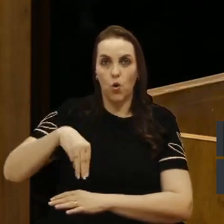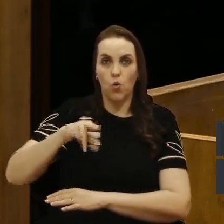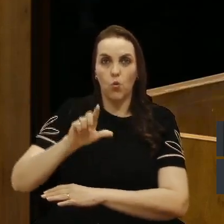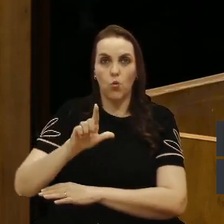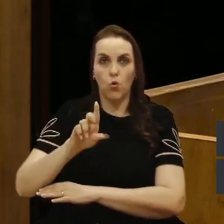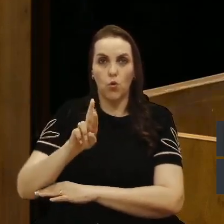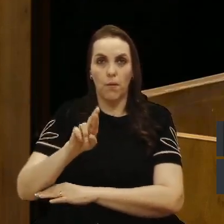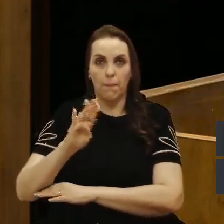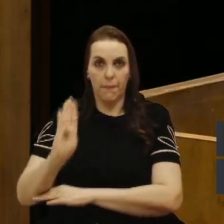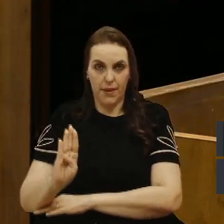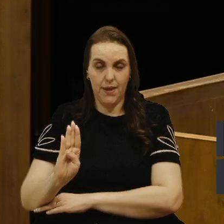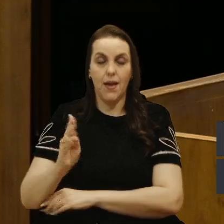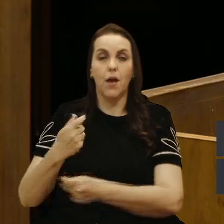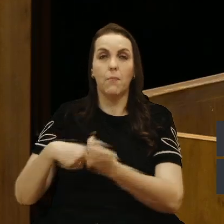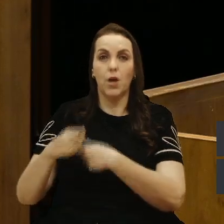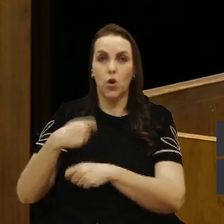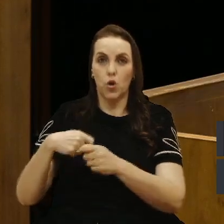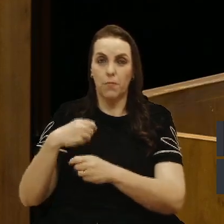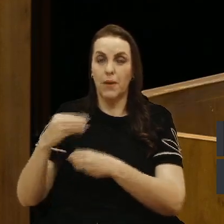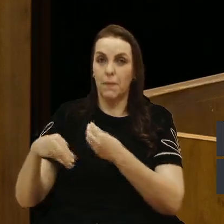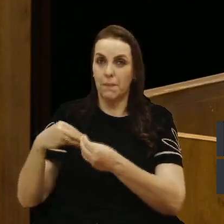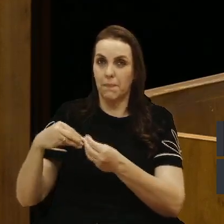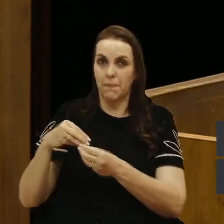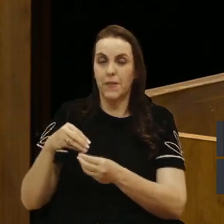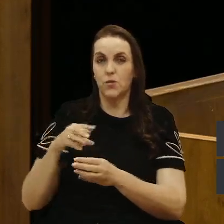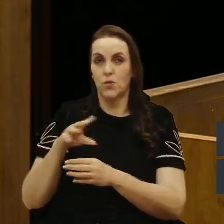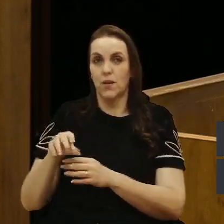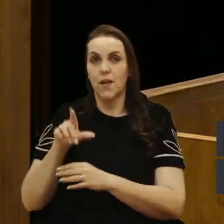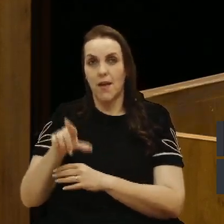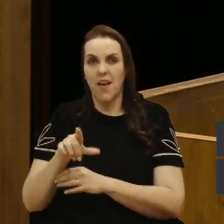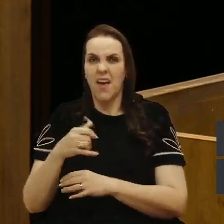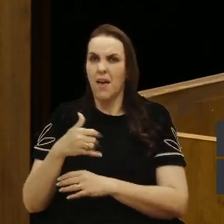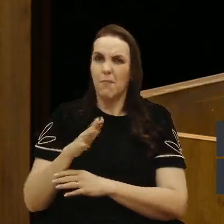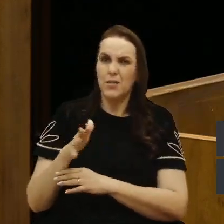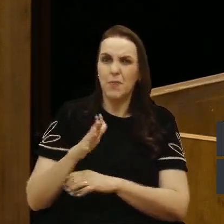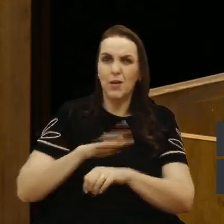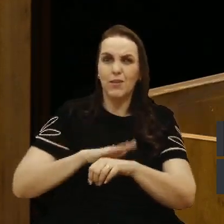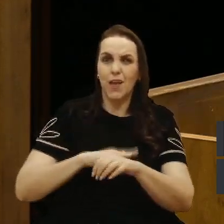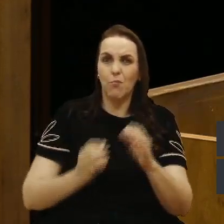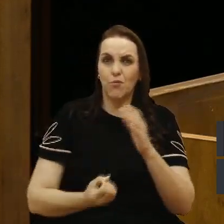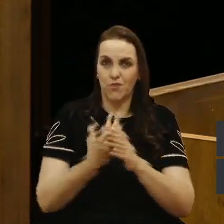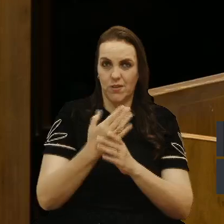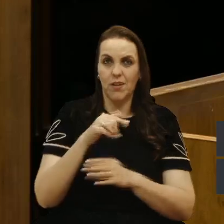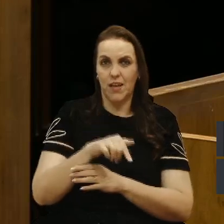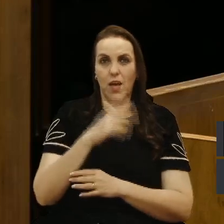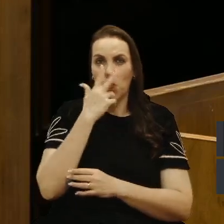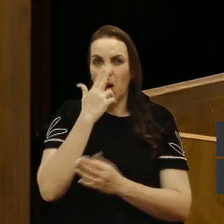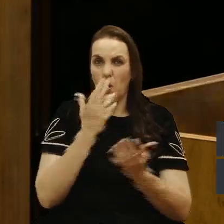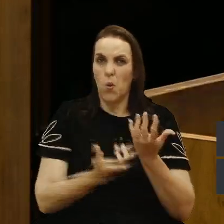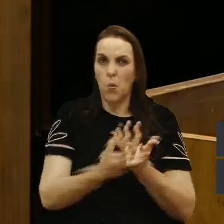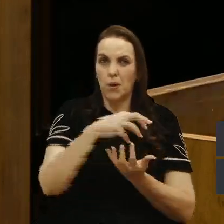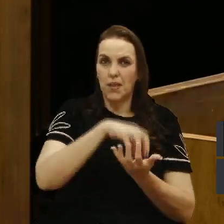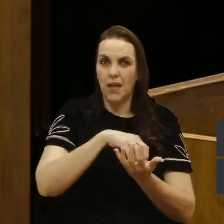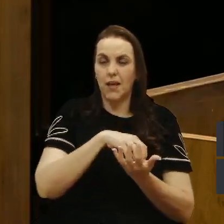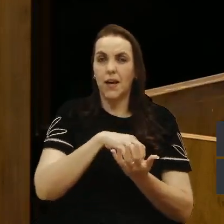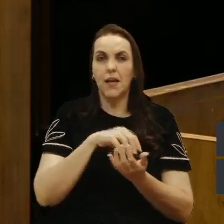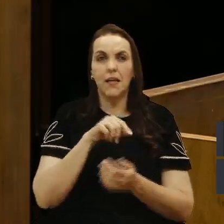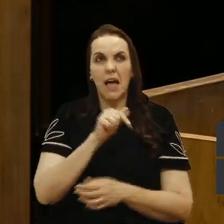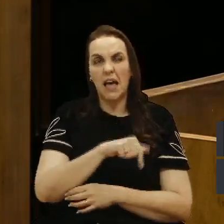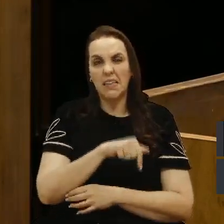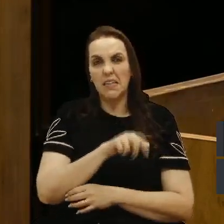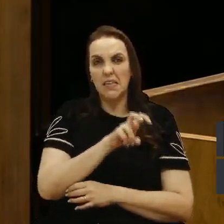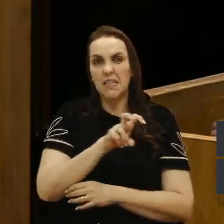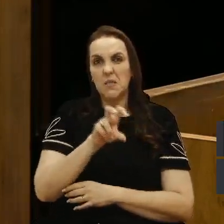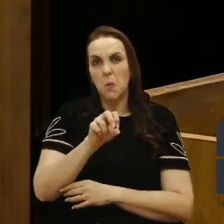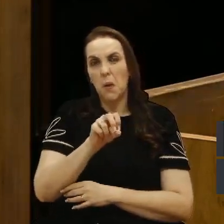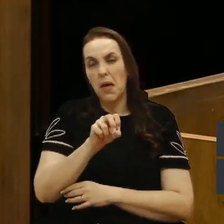economia mista que tem mais ou menos a mesma idade da Codeca. Nós temos o quê? 550, um